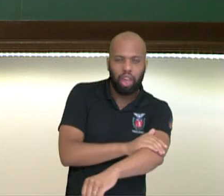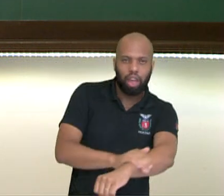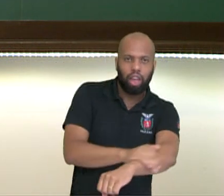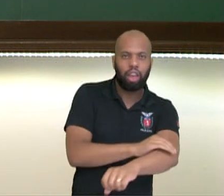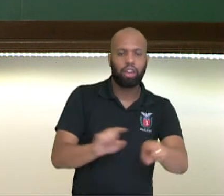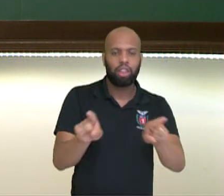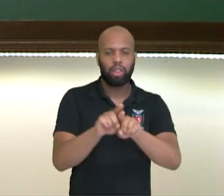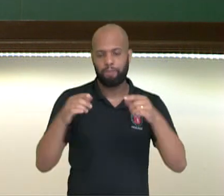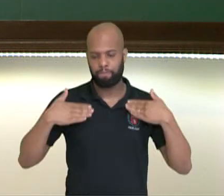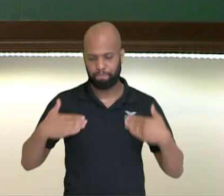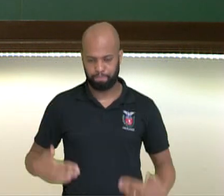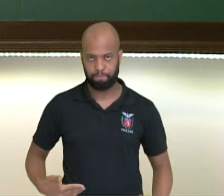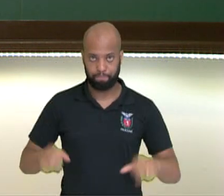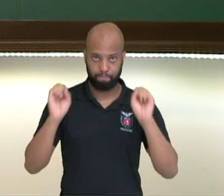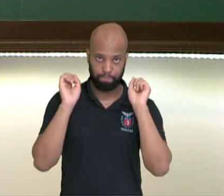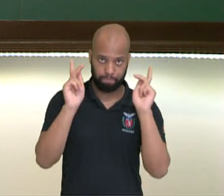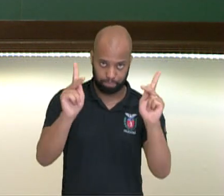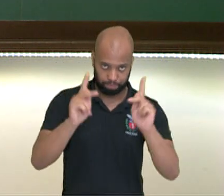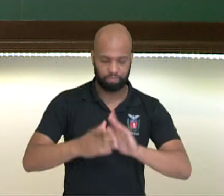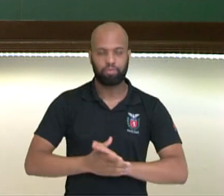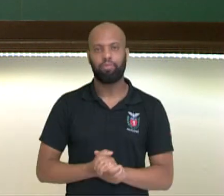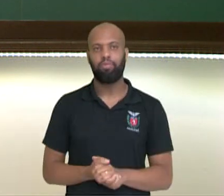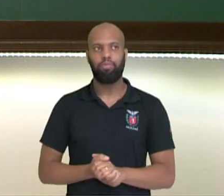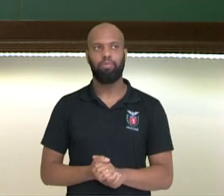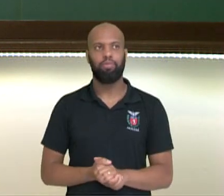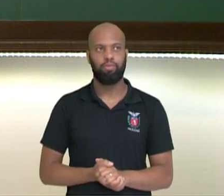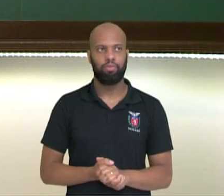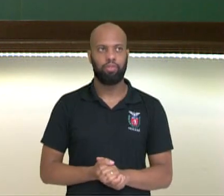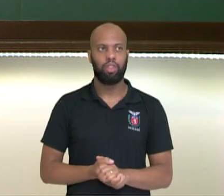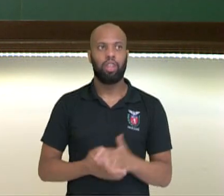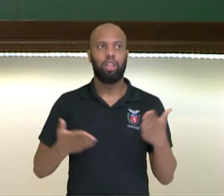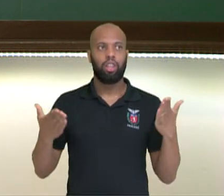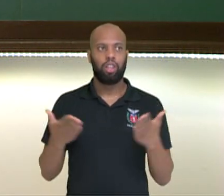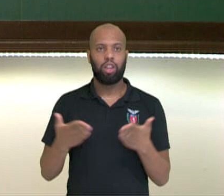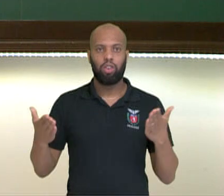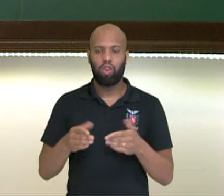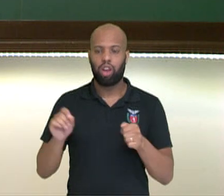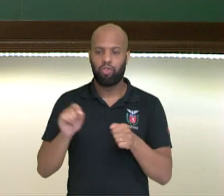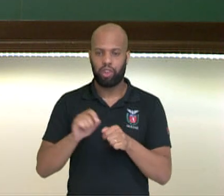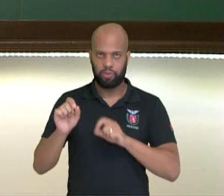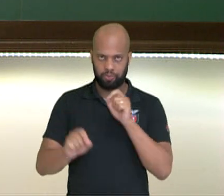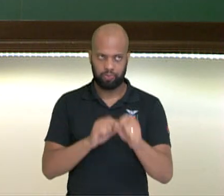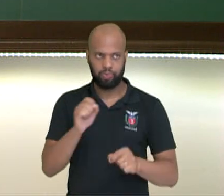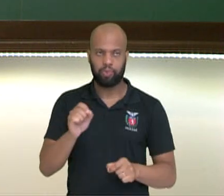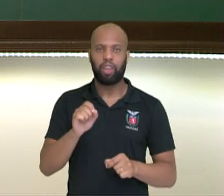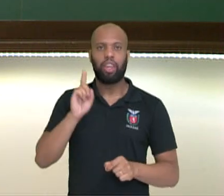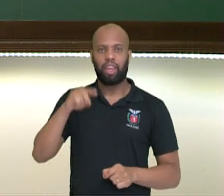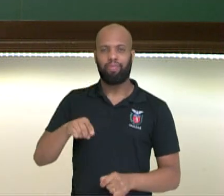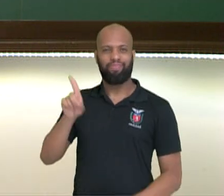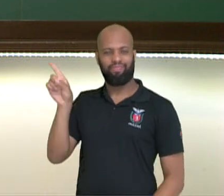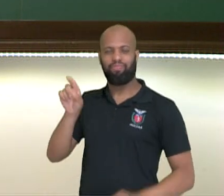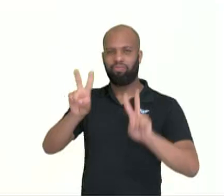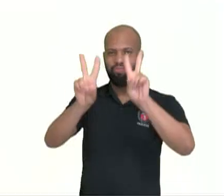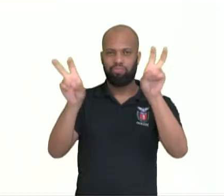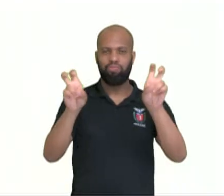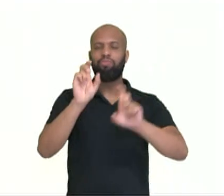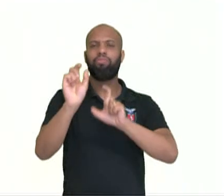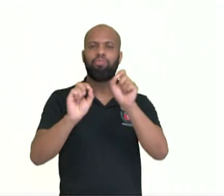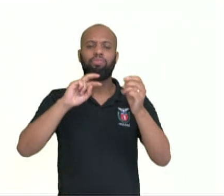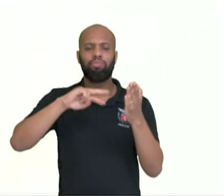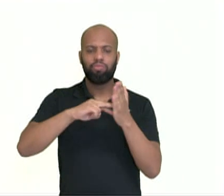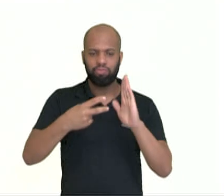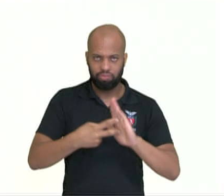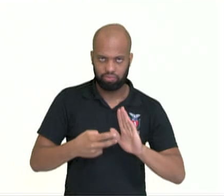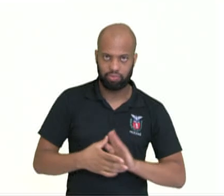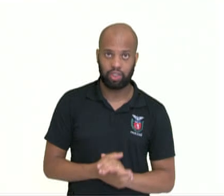nosso corpo, ok? Bom, eletrização é um assunto bem importante. O que é eletrizar? Então, se eu